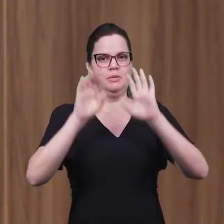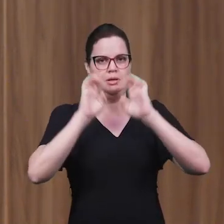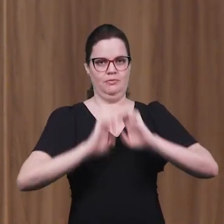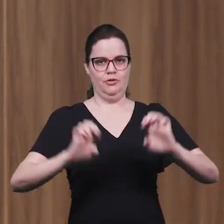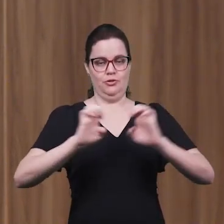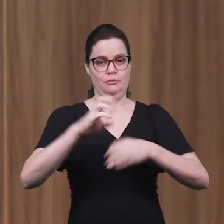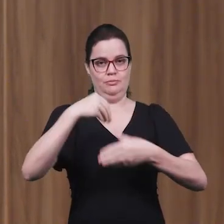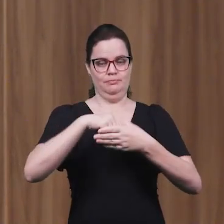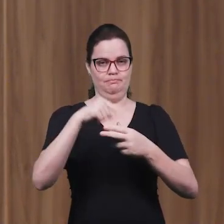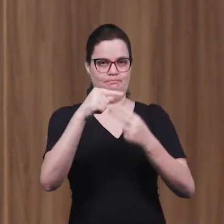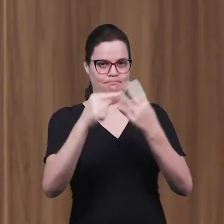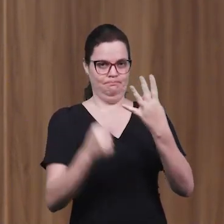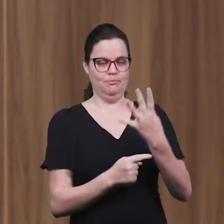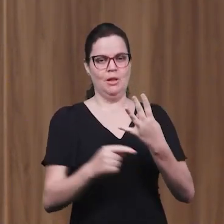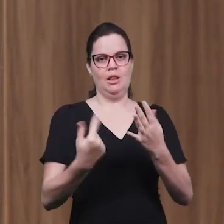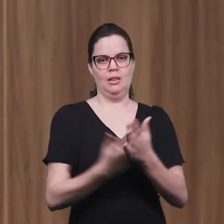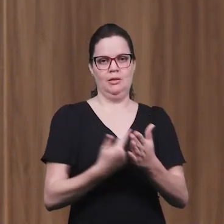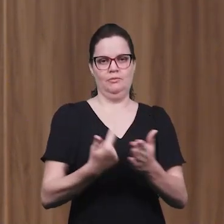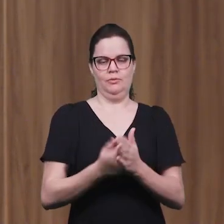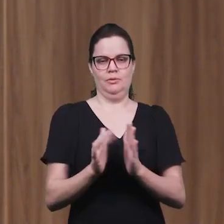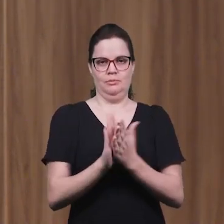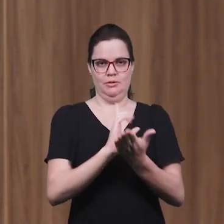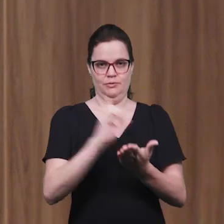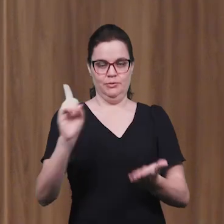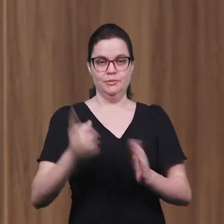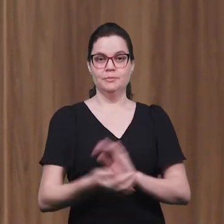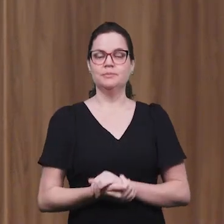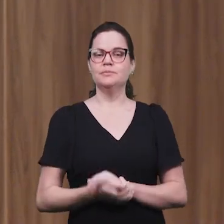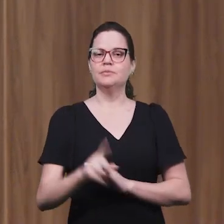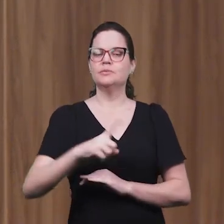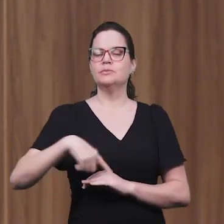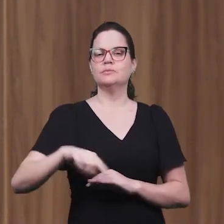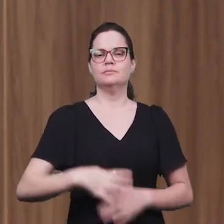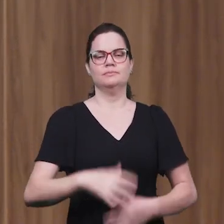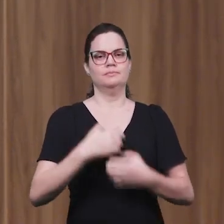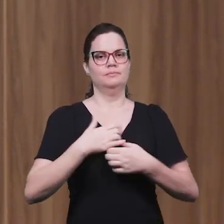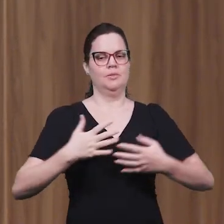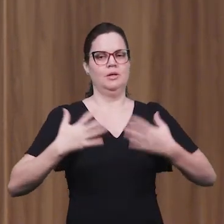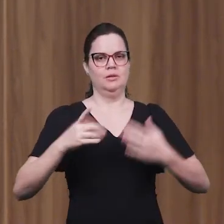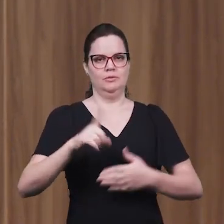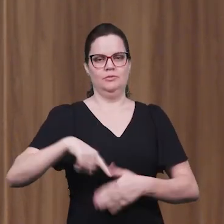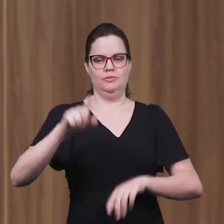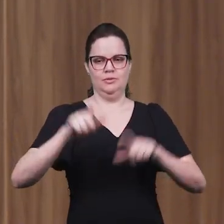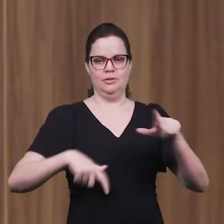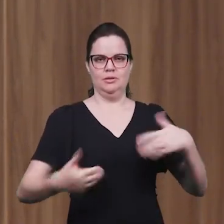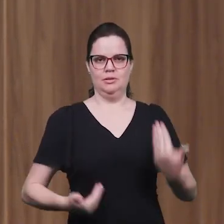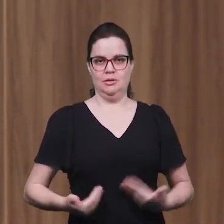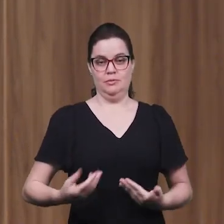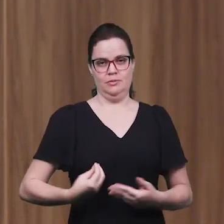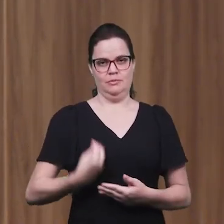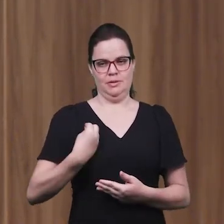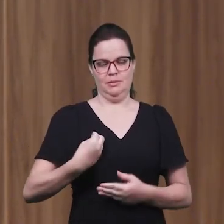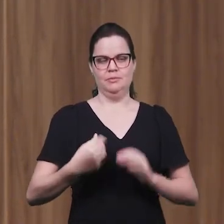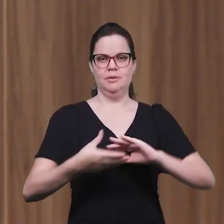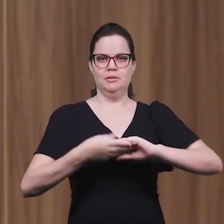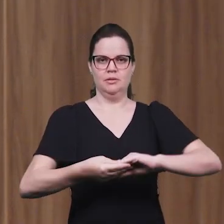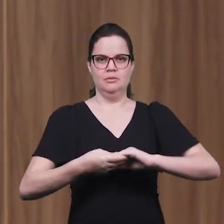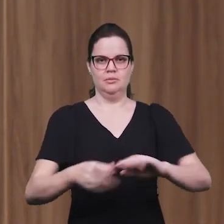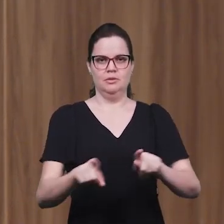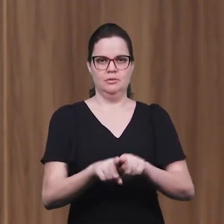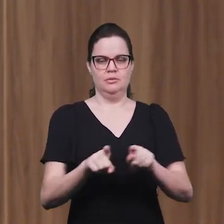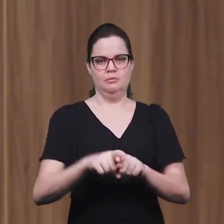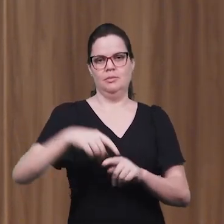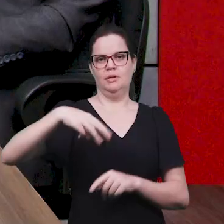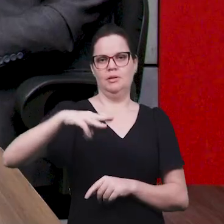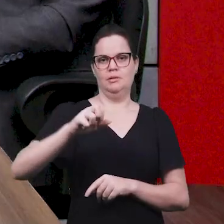Evangelhos. É uma alegria estarmos com os nossos irmãos, aqueles que estão participando conosco. Saudamos também o pastor